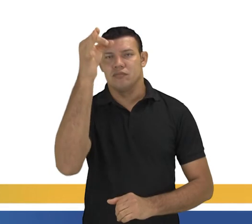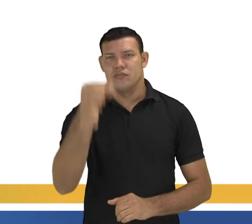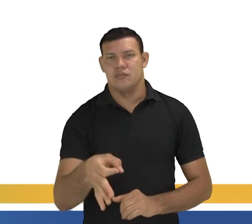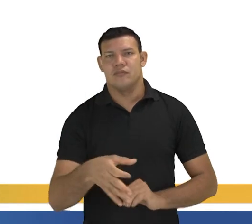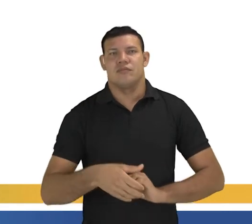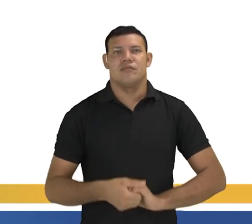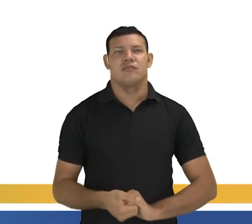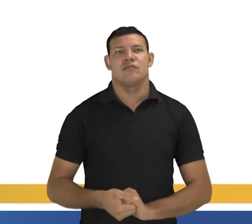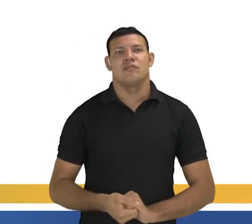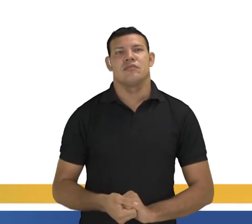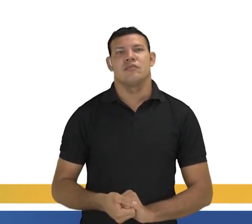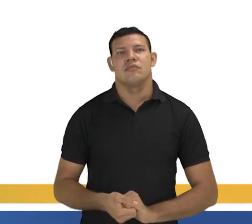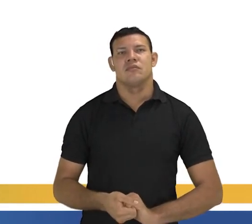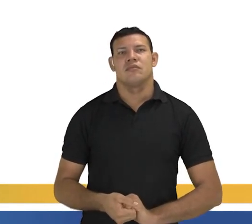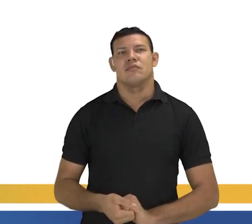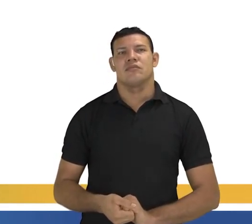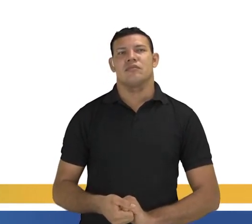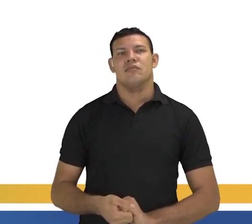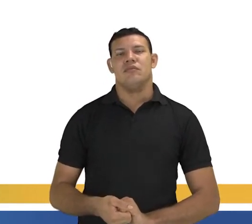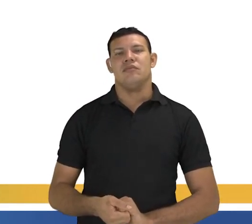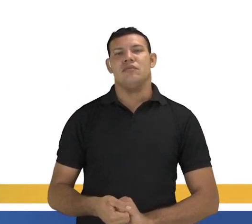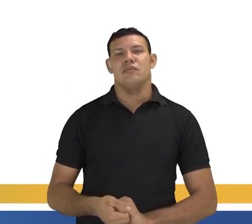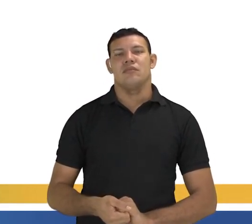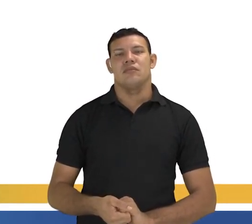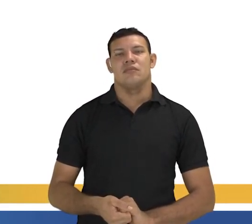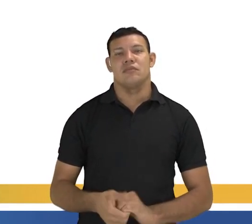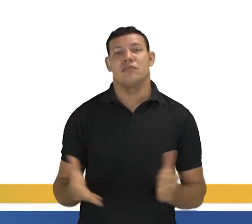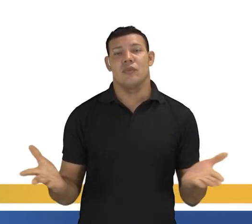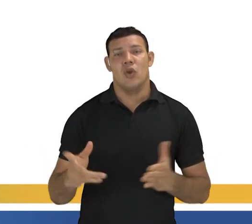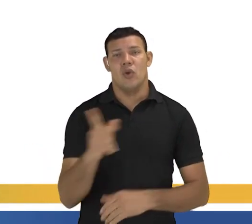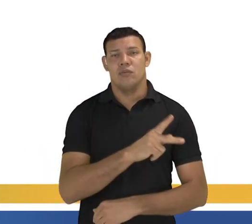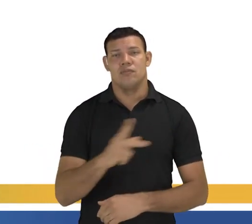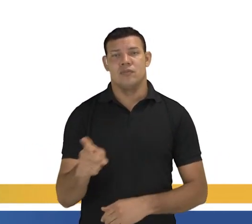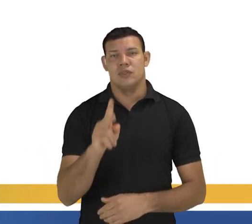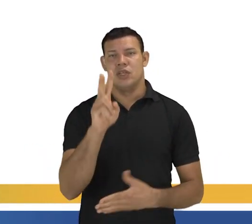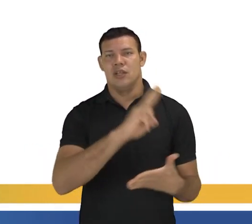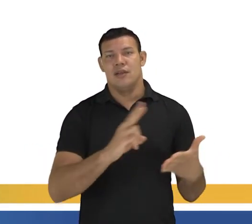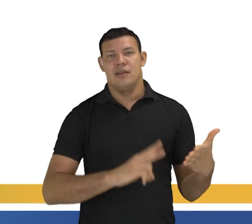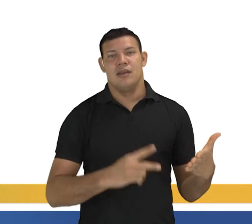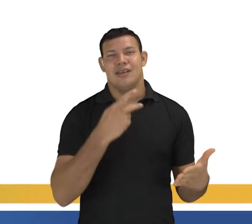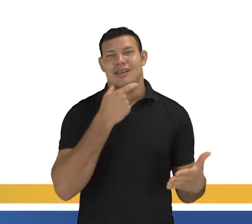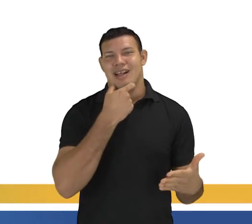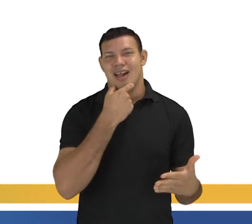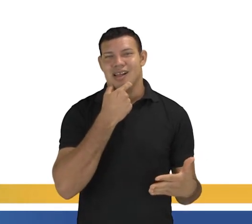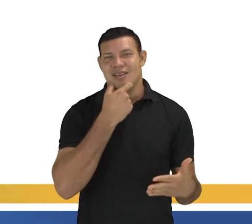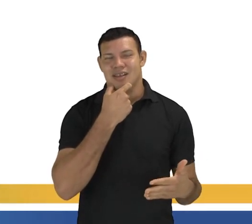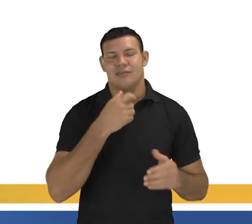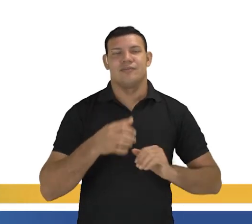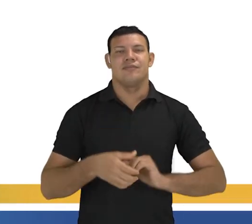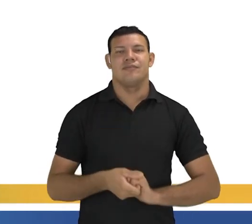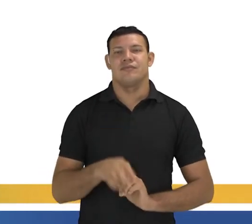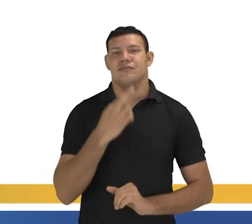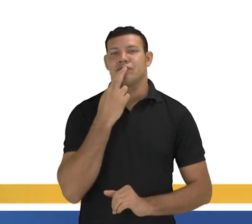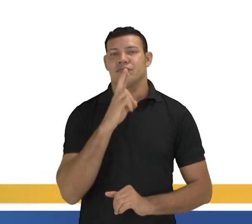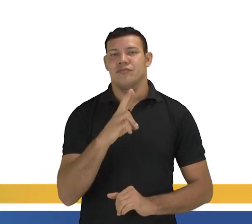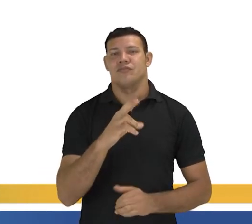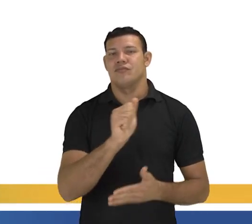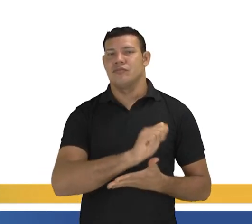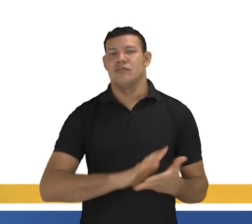traduzir as partes em vermelho específicas, tudo bem? Yo man, I've been taking cooking classes since